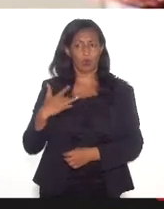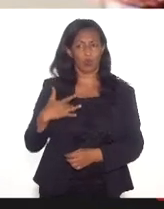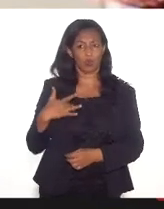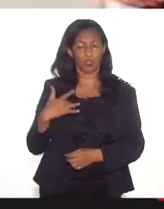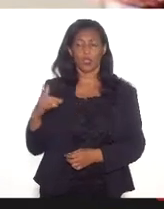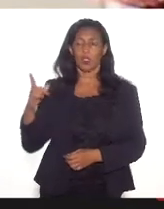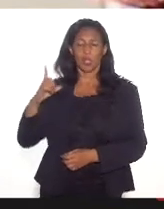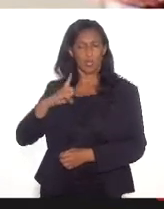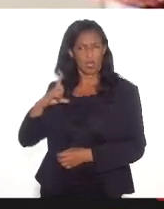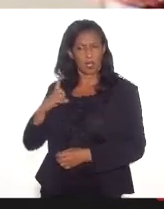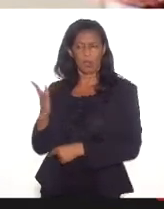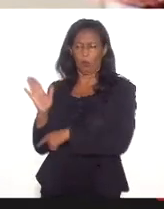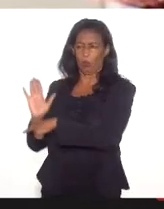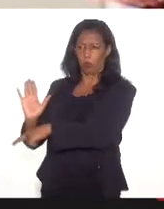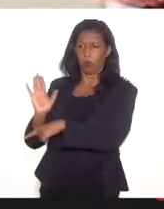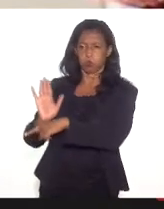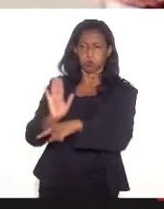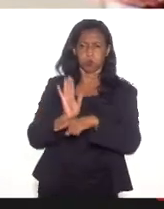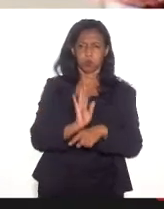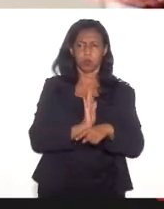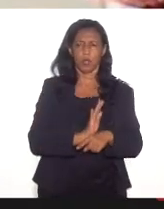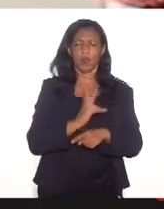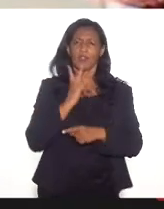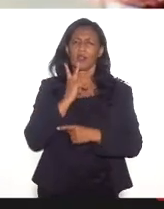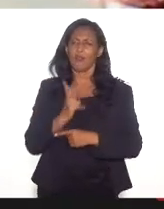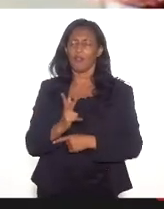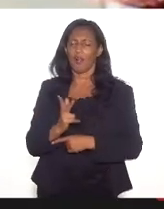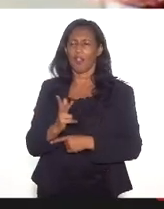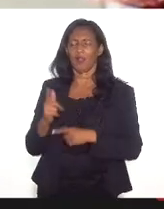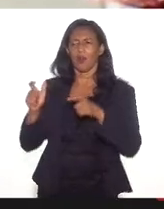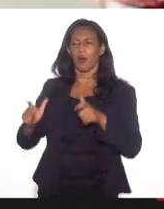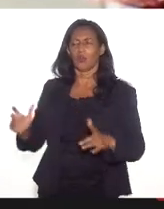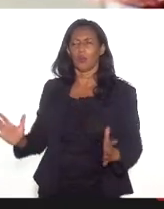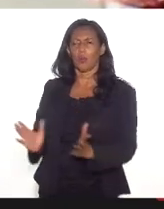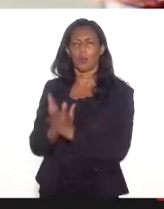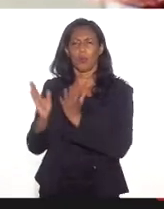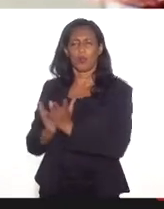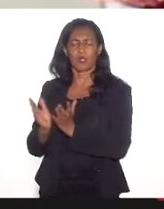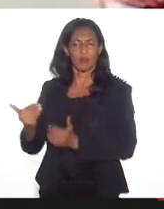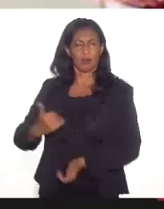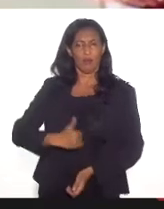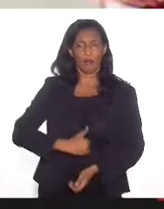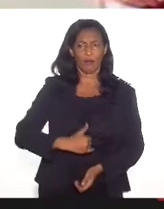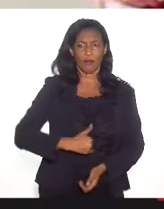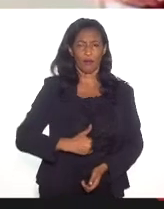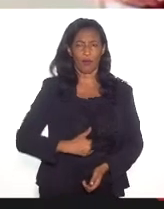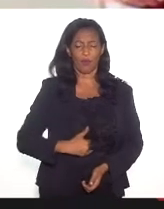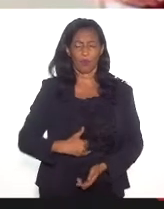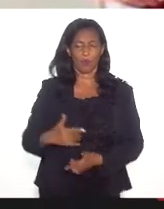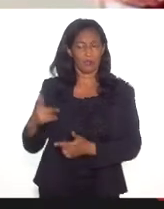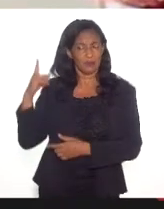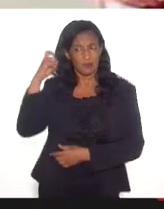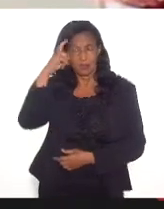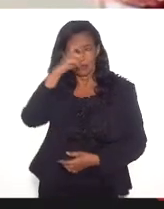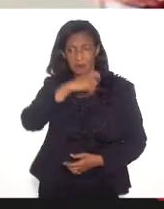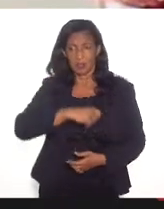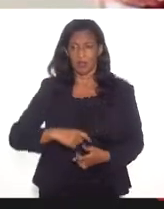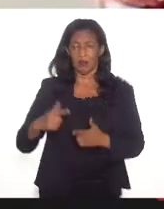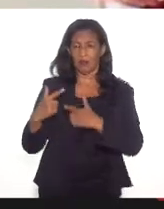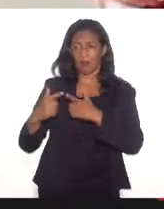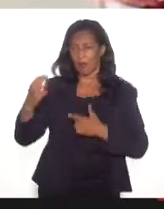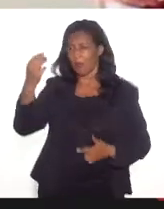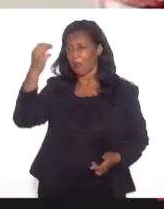dimensões onde a questão da saúde, a questão da pobreza se encontram de forma, muitas vezes, dramática, como na saúde mental, área que eu